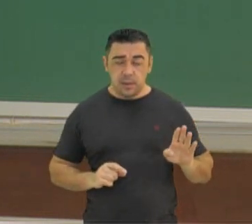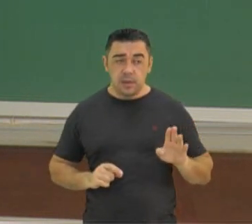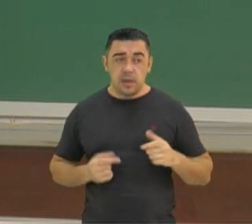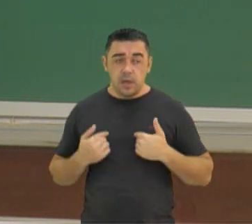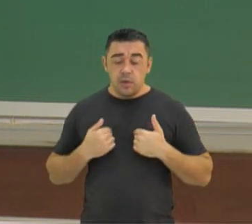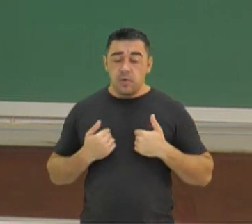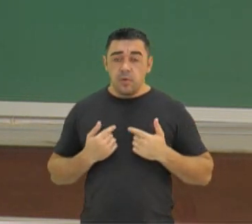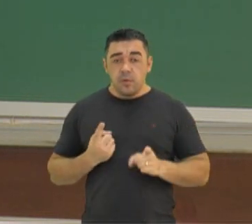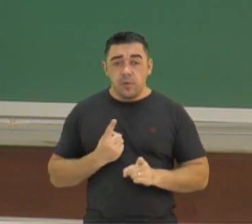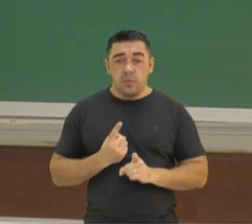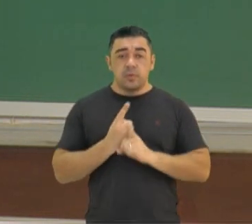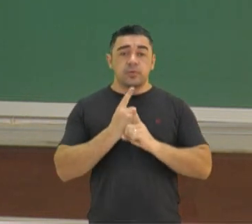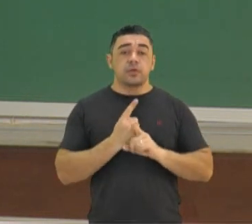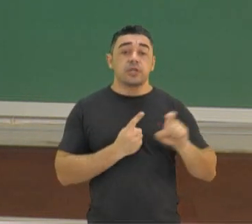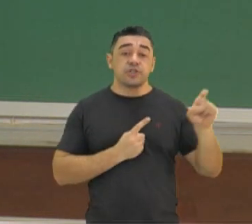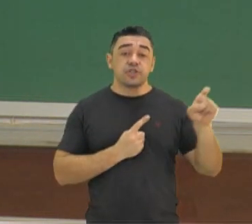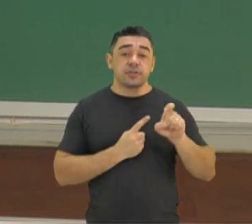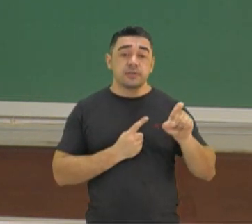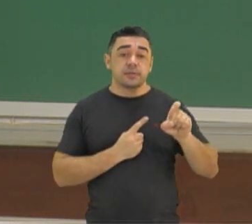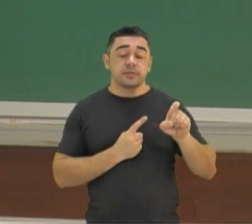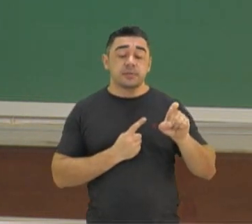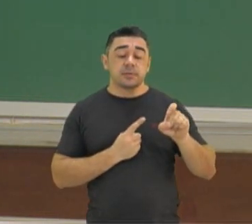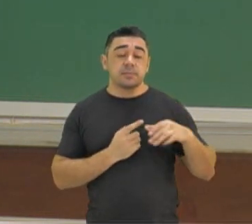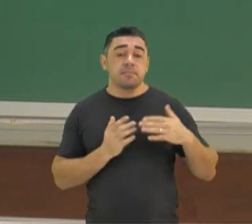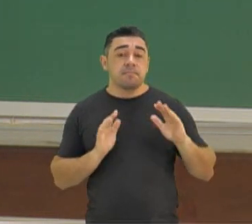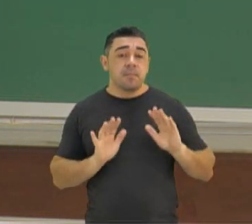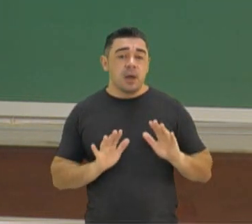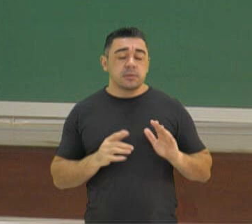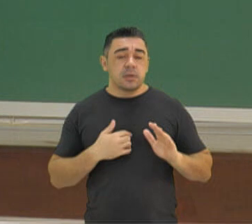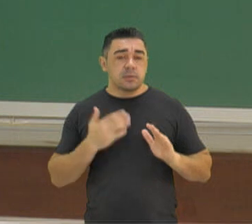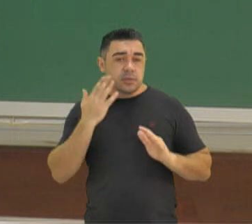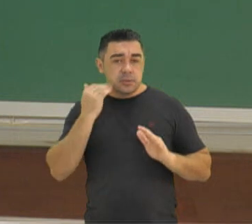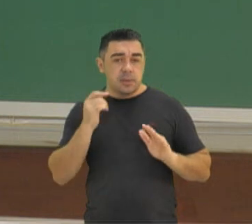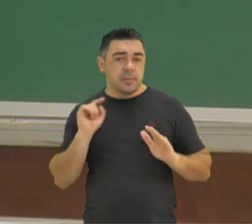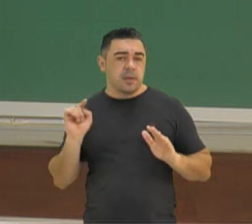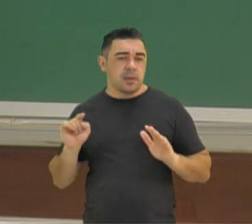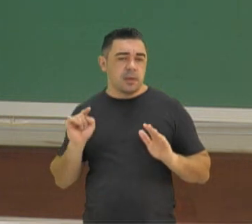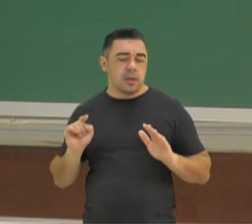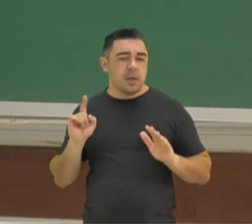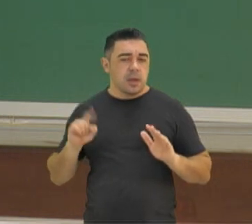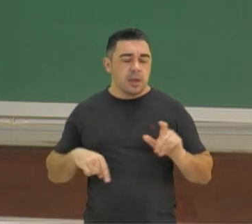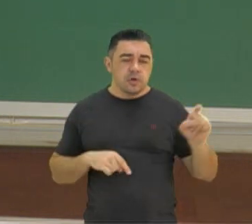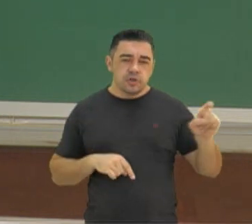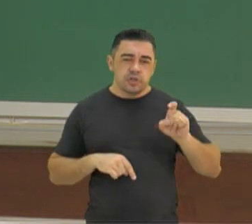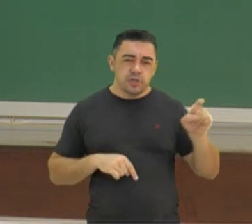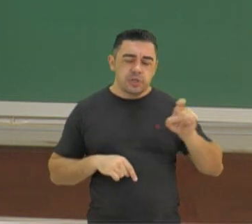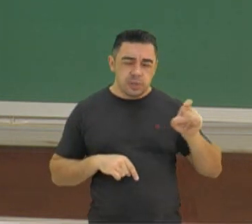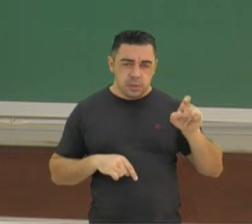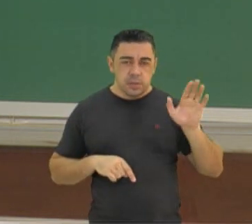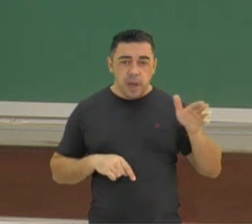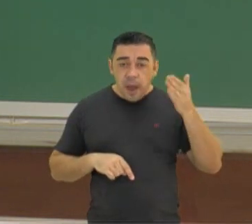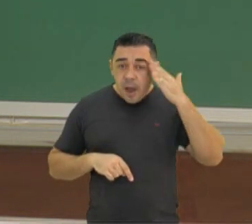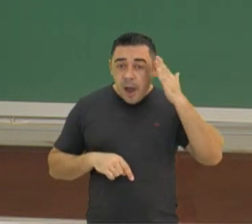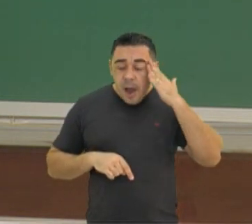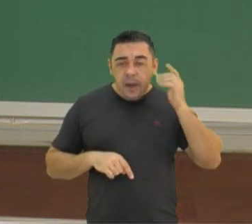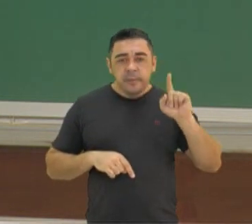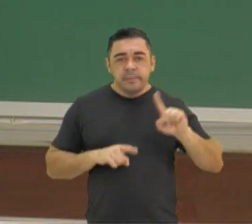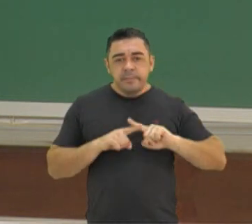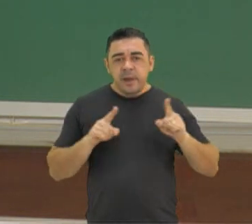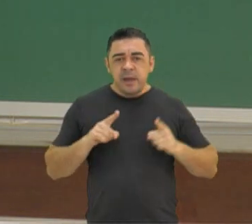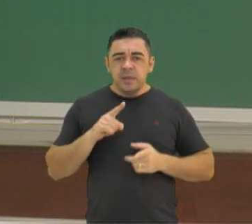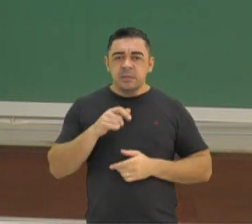vou determinar, né, o valor de x, né, em cada uma das equações, mas eu já estou dizendo que y é igual a